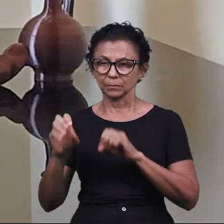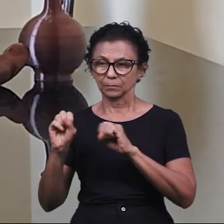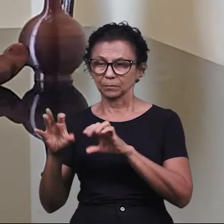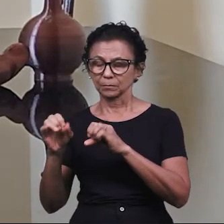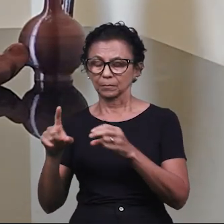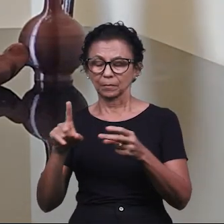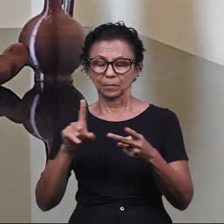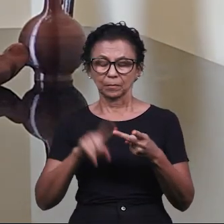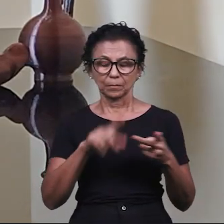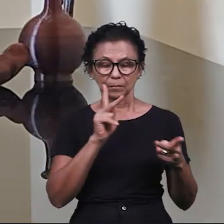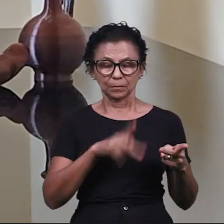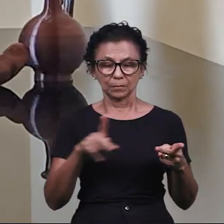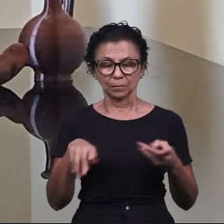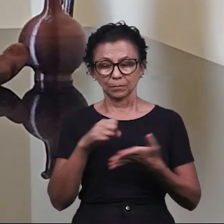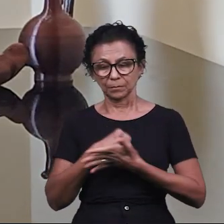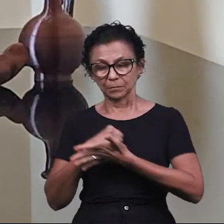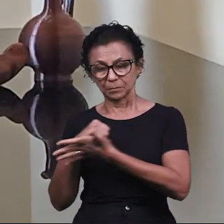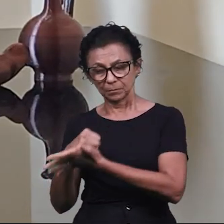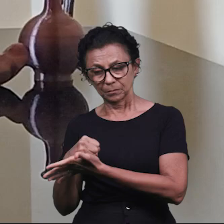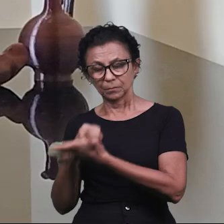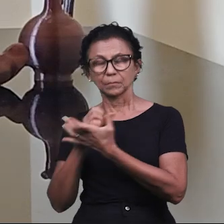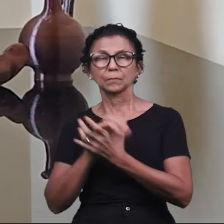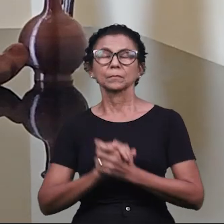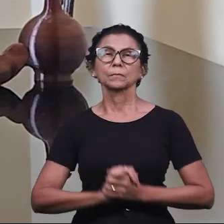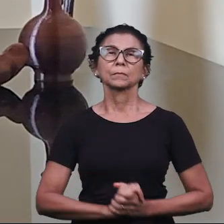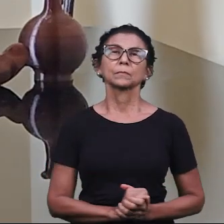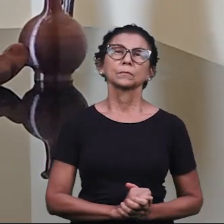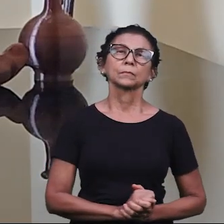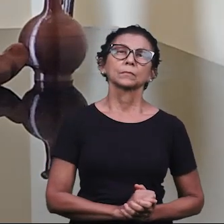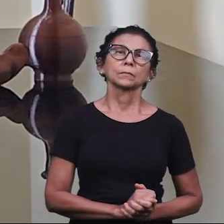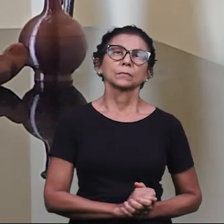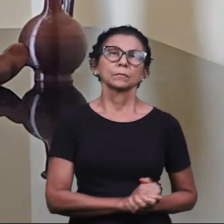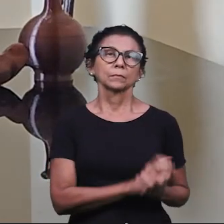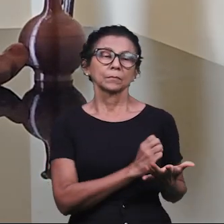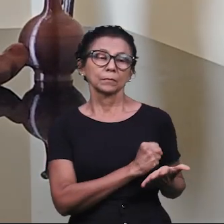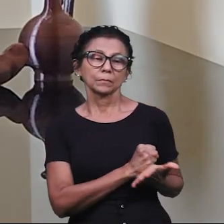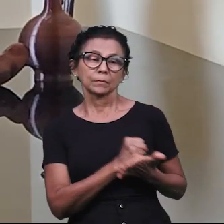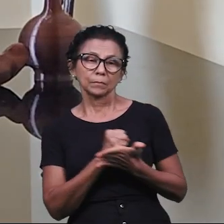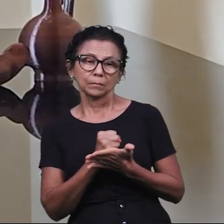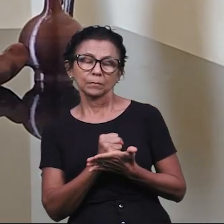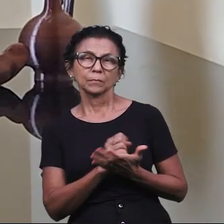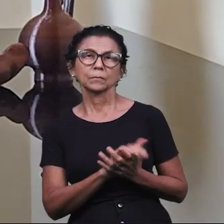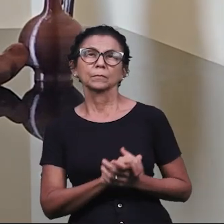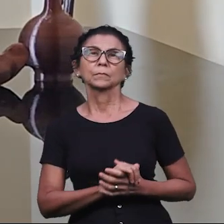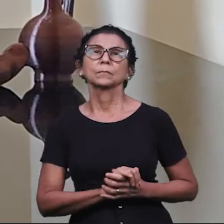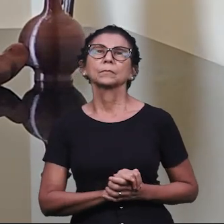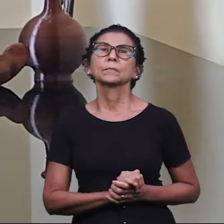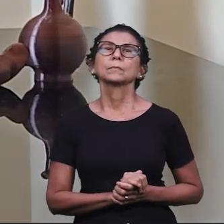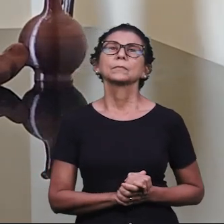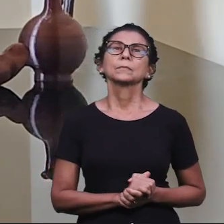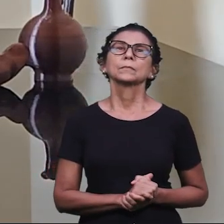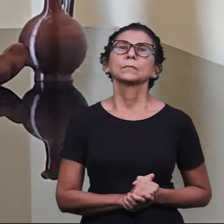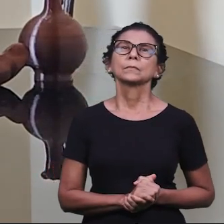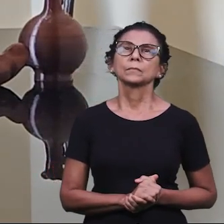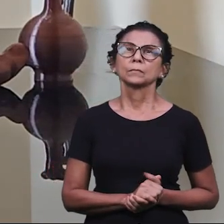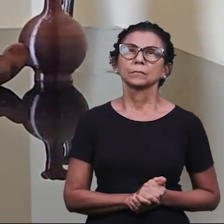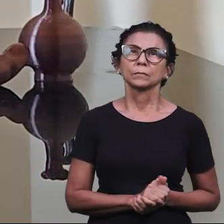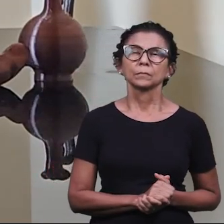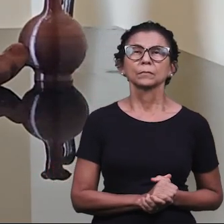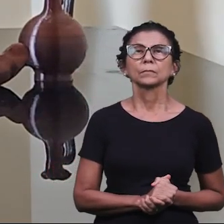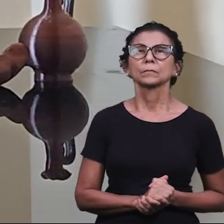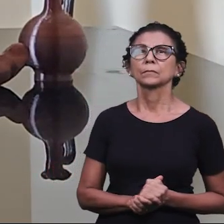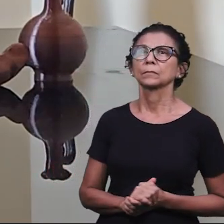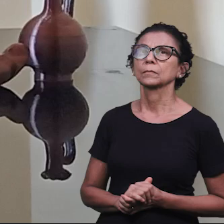vai ministrar a aula e a professora apoio vai apenas reforçar. Então, ela está lá falando,